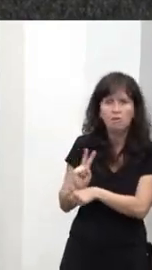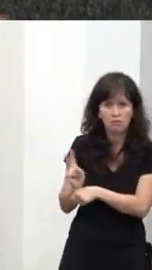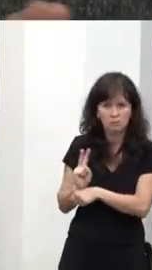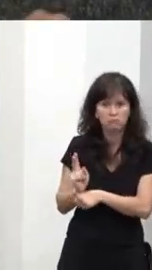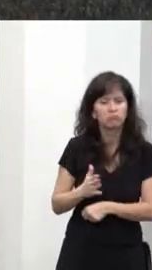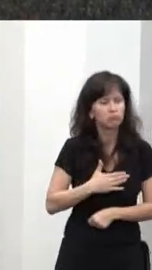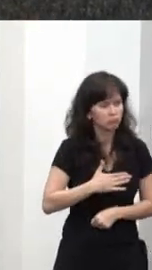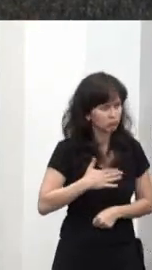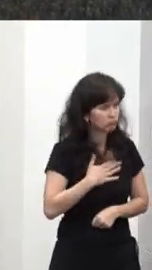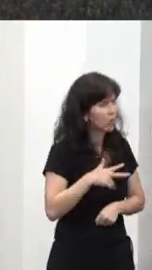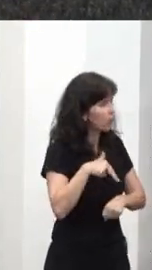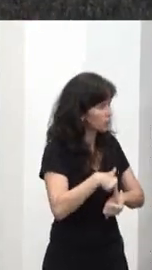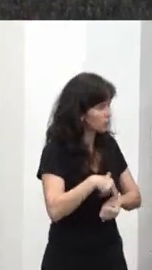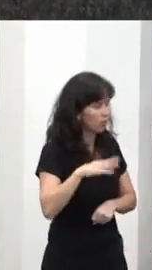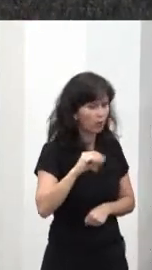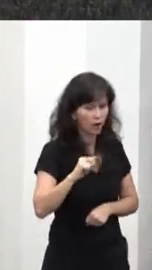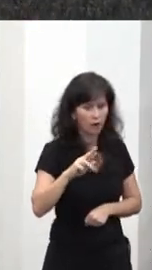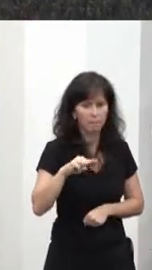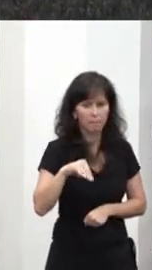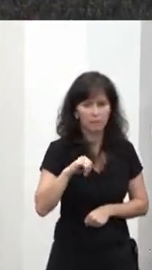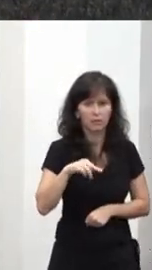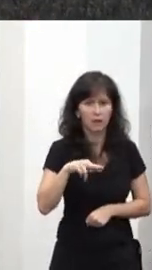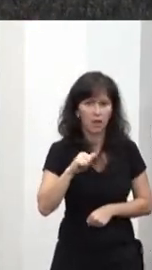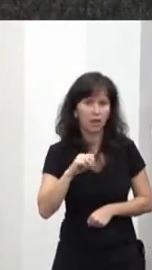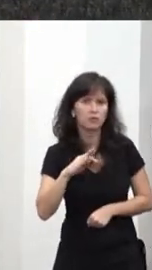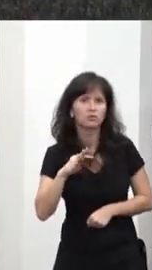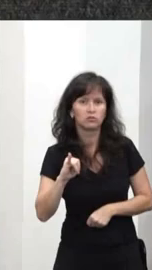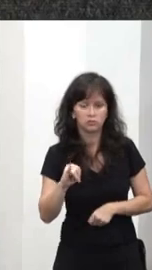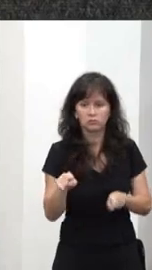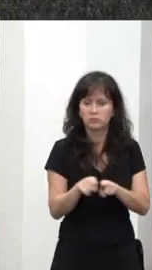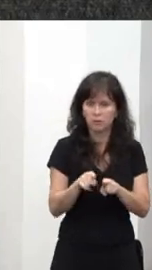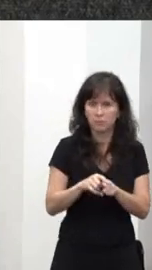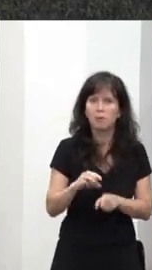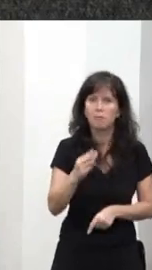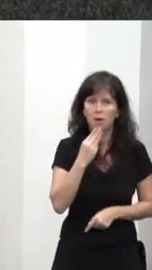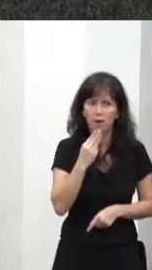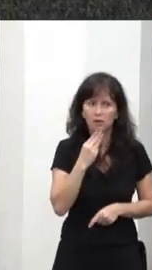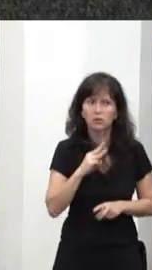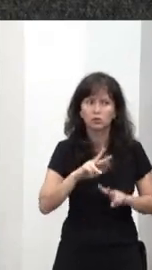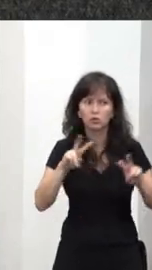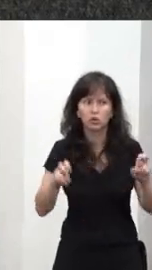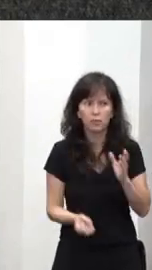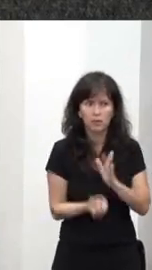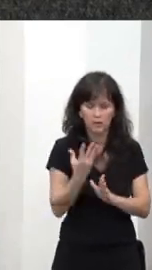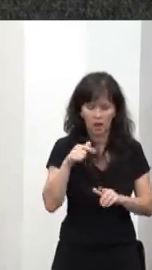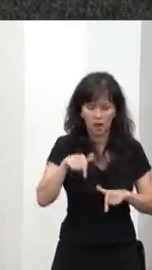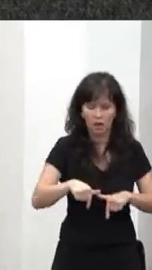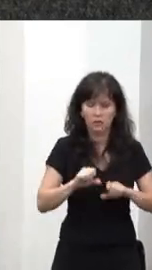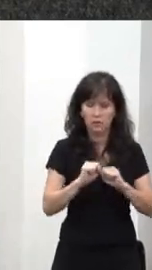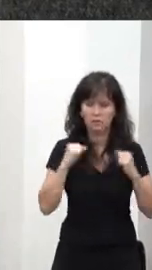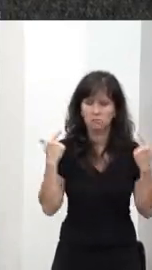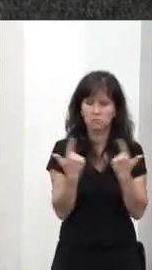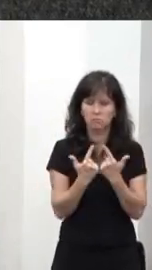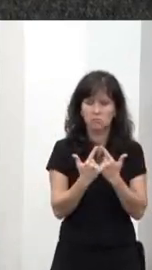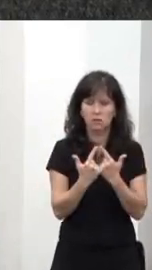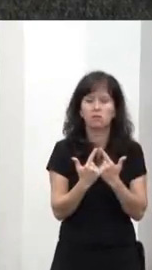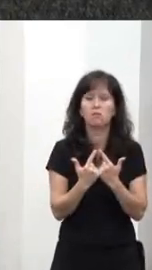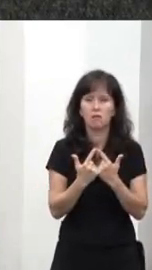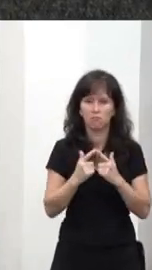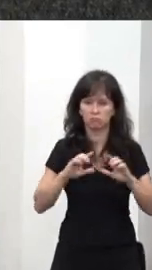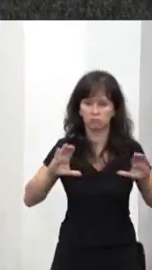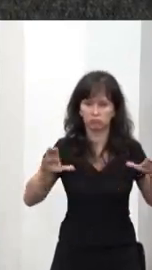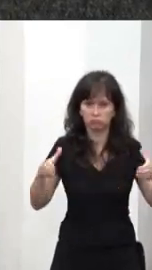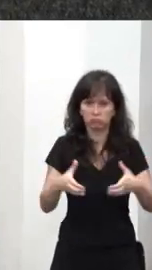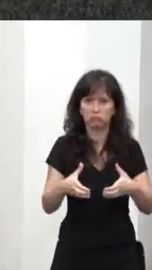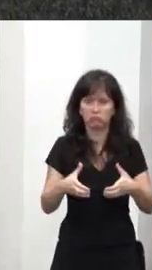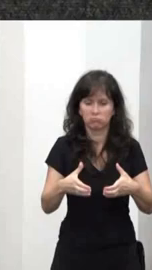carminate do Marquito de criar o comitê na Assembleia com a participação da fundação do CeC tal coisa para ajudar nesse